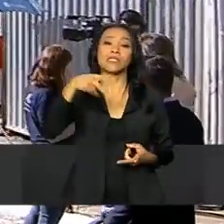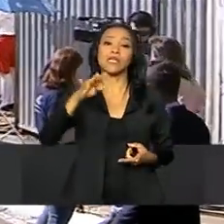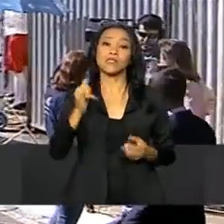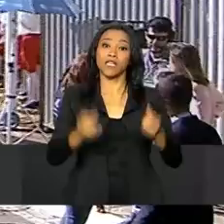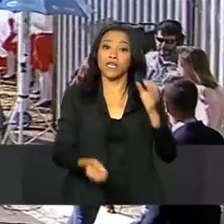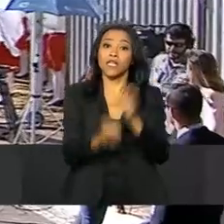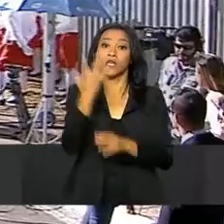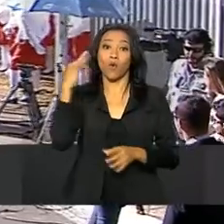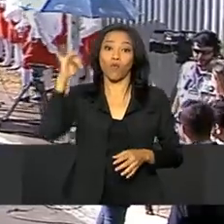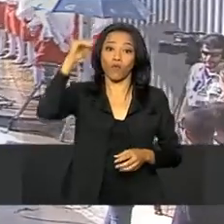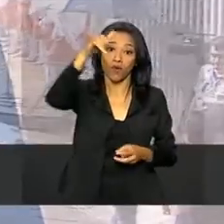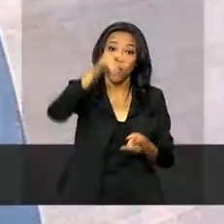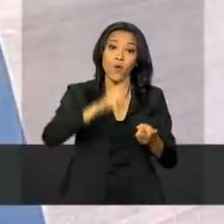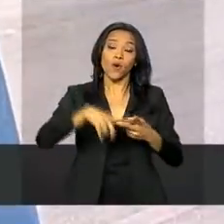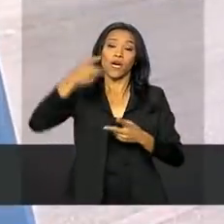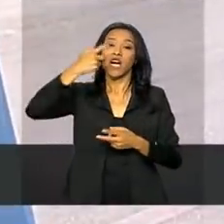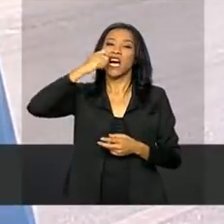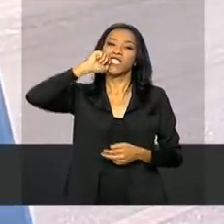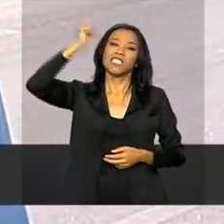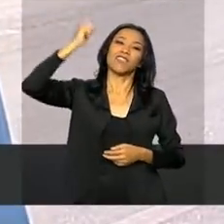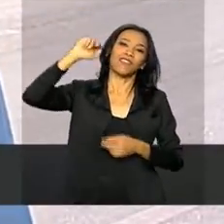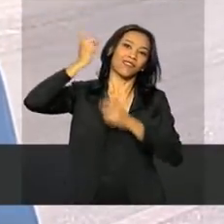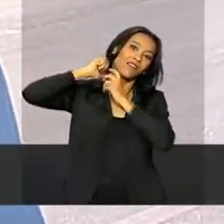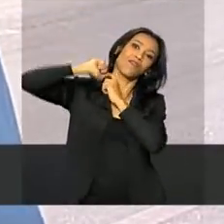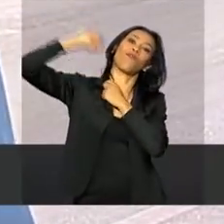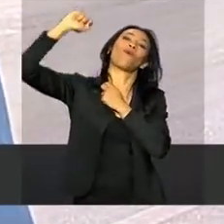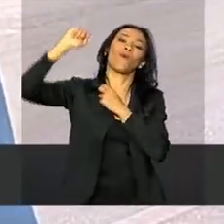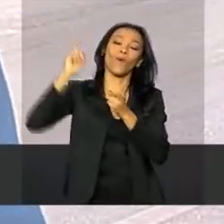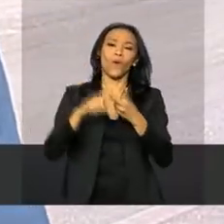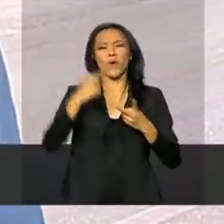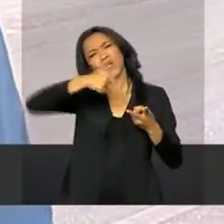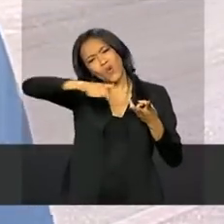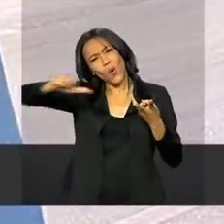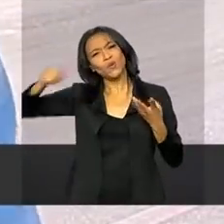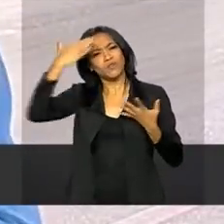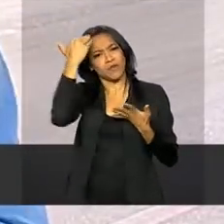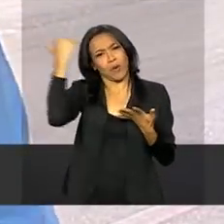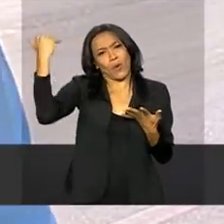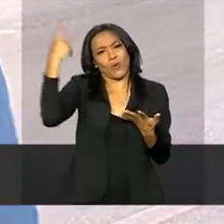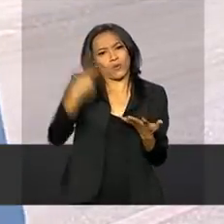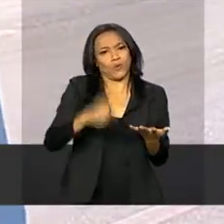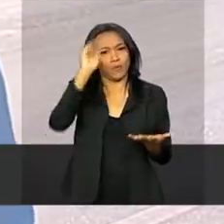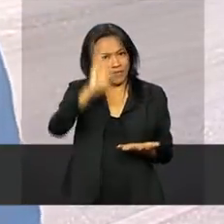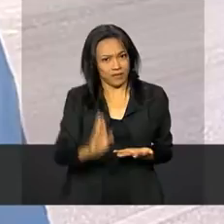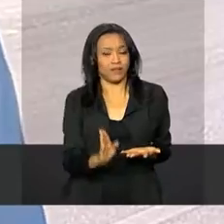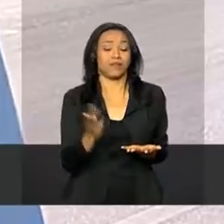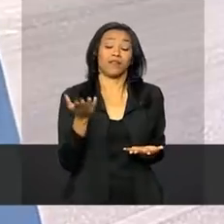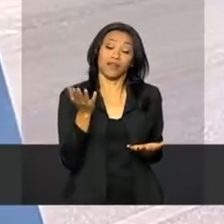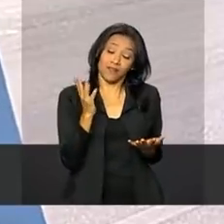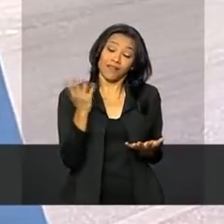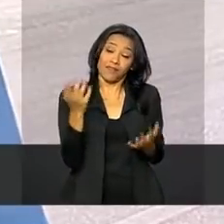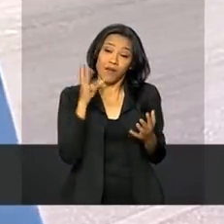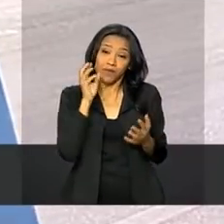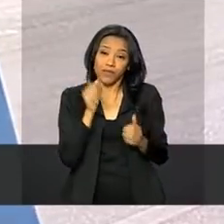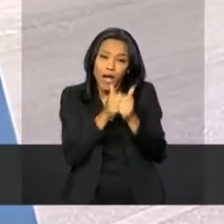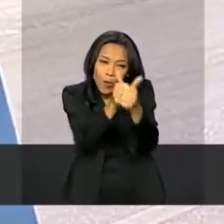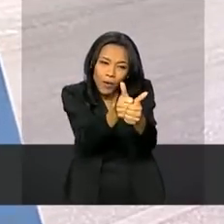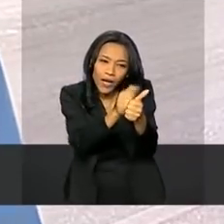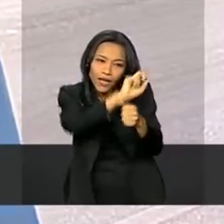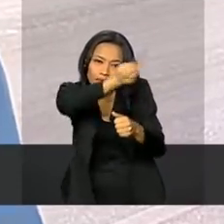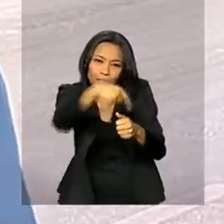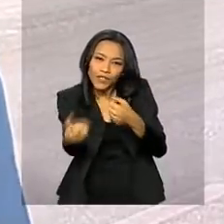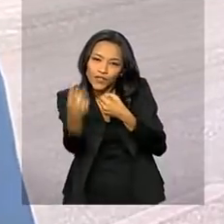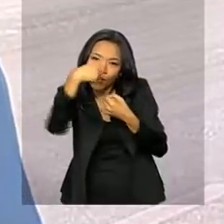Tiradentes, José Bonifácio, Tarsila do Amaral, entre outros. Nós seguimos acompanhando aqui e voltamos aí com